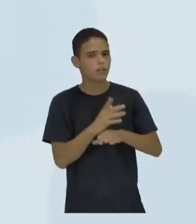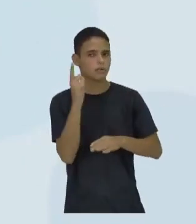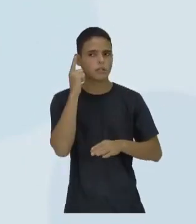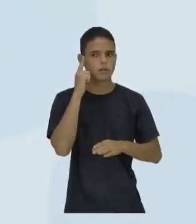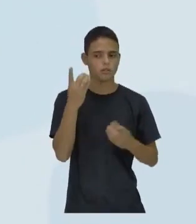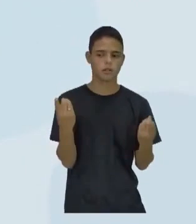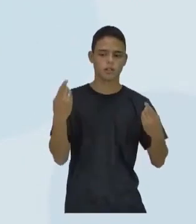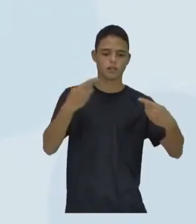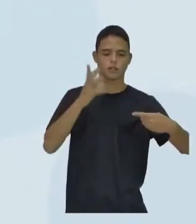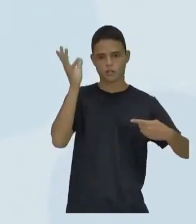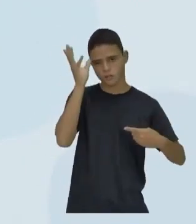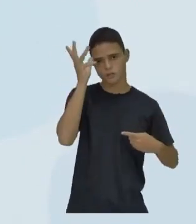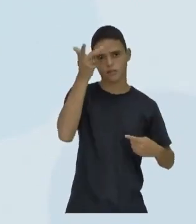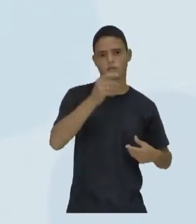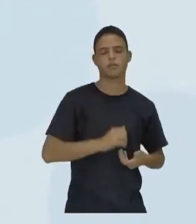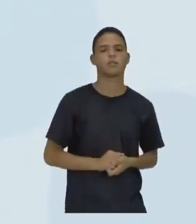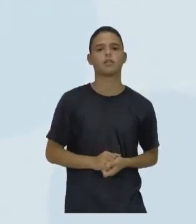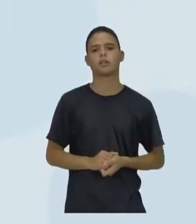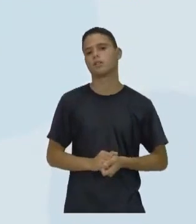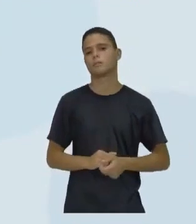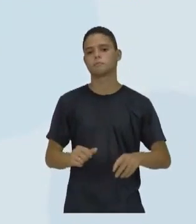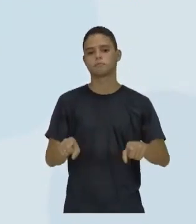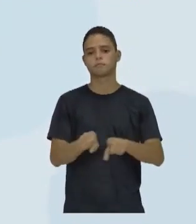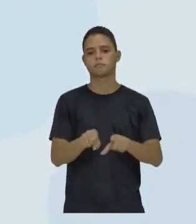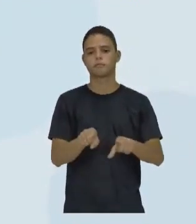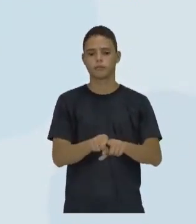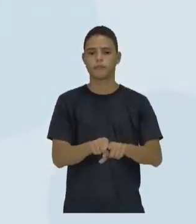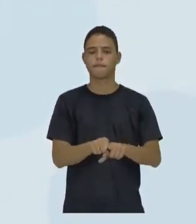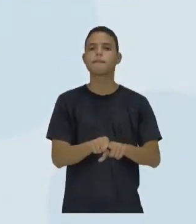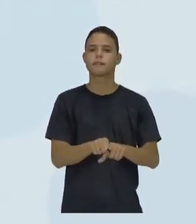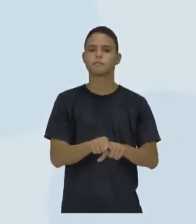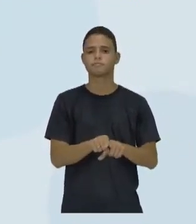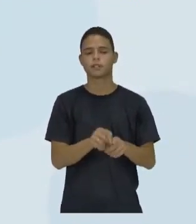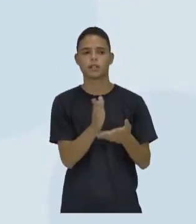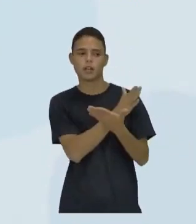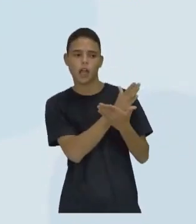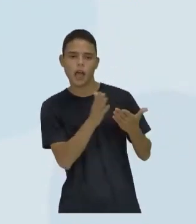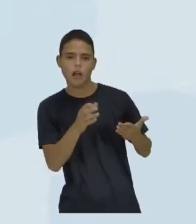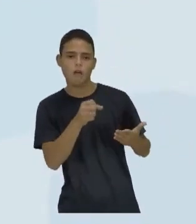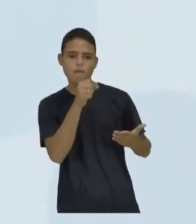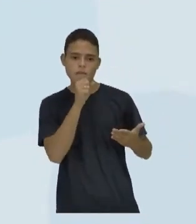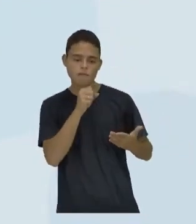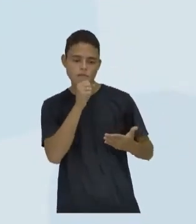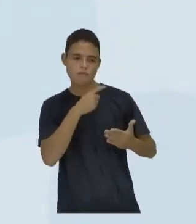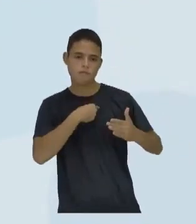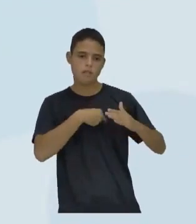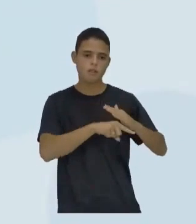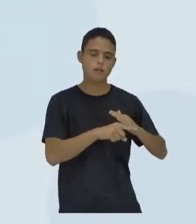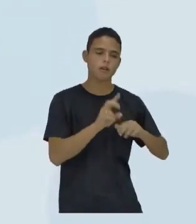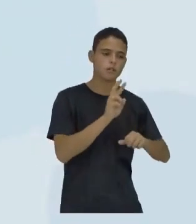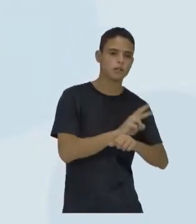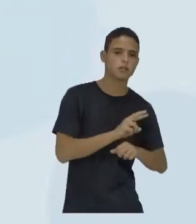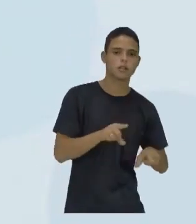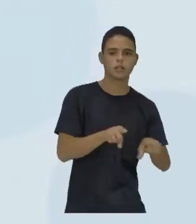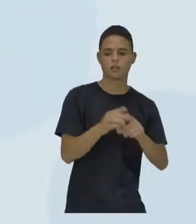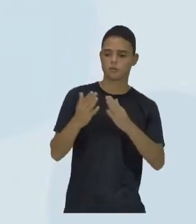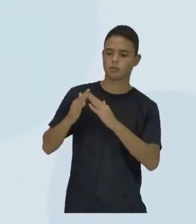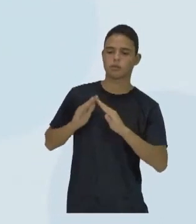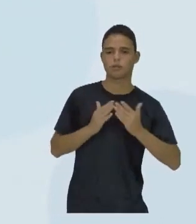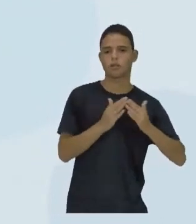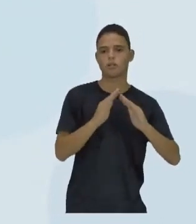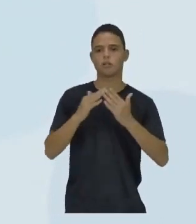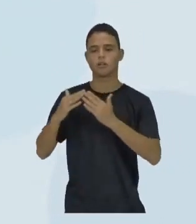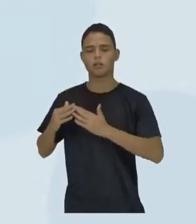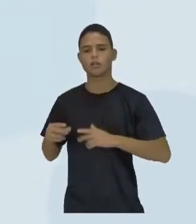desafios. Enfrentam-se em asilos, creches e favelas os limites e as carências. Conheci casos e mais casos de